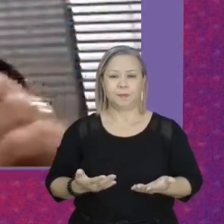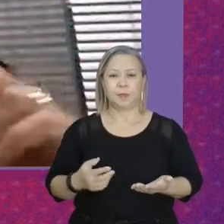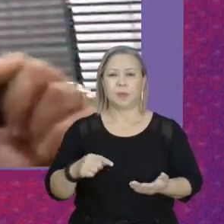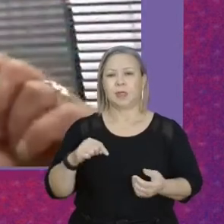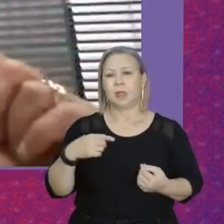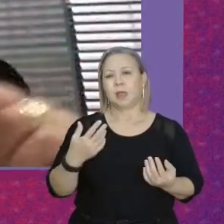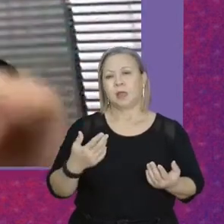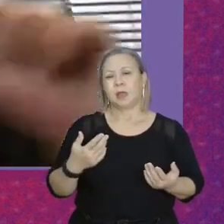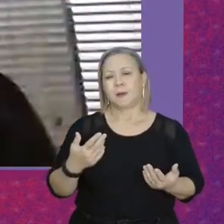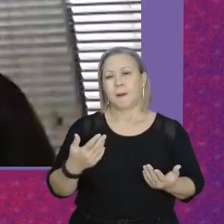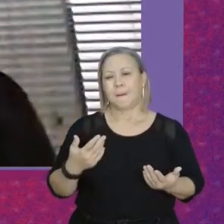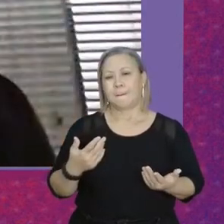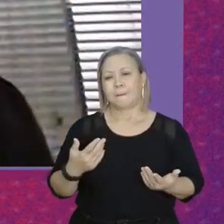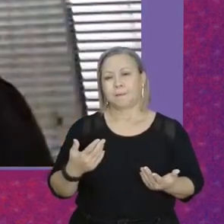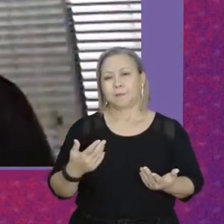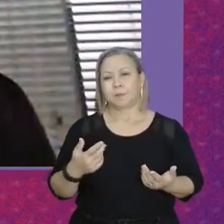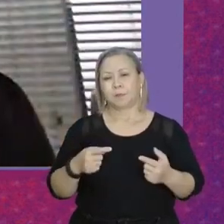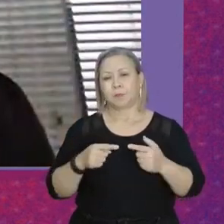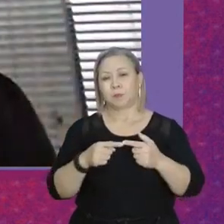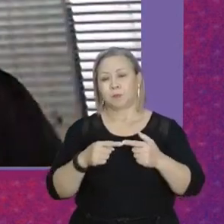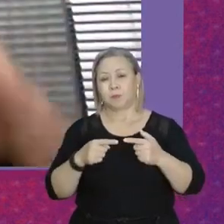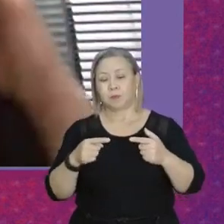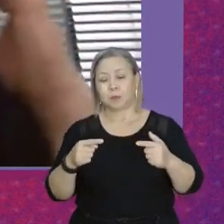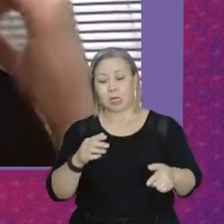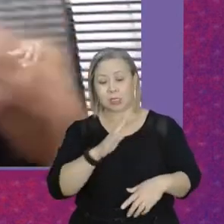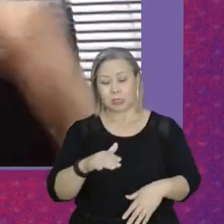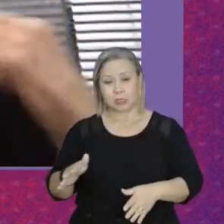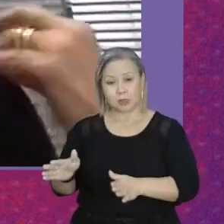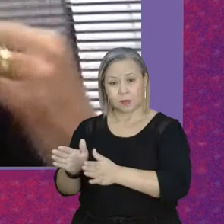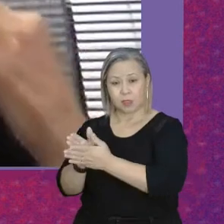Das famílias mais pobres, né,